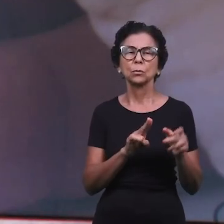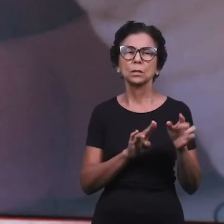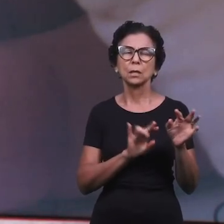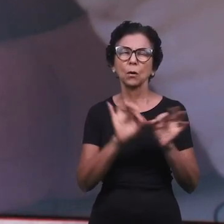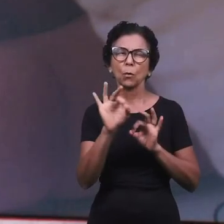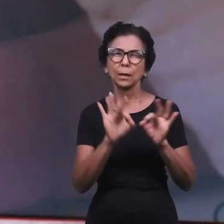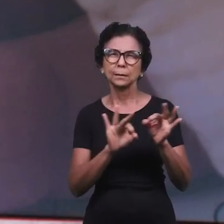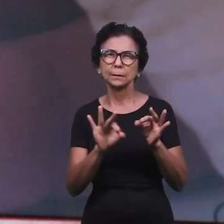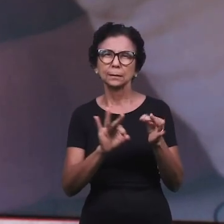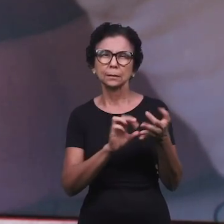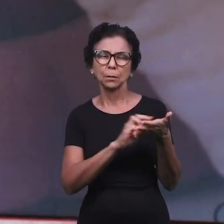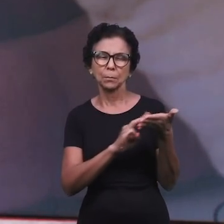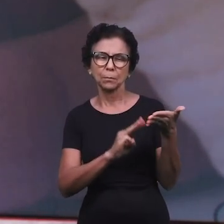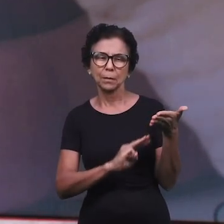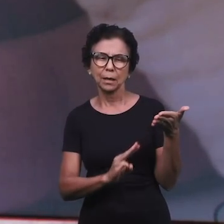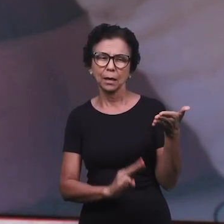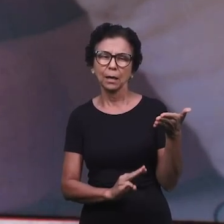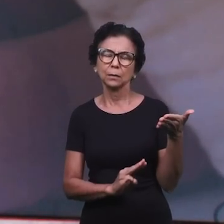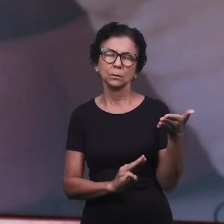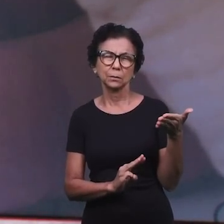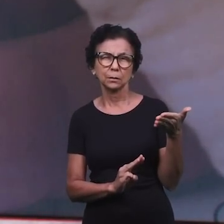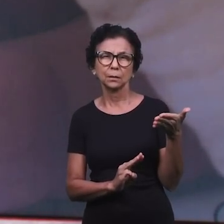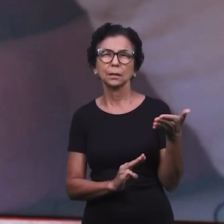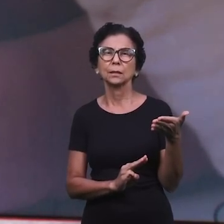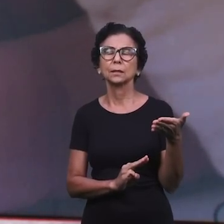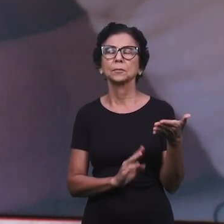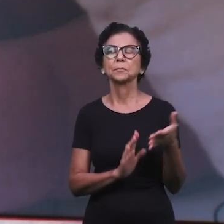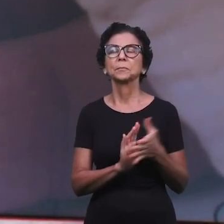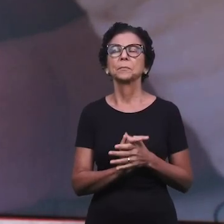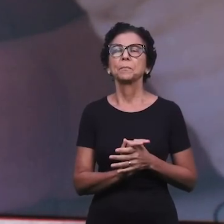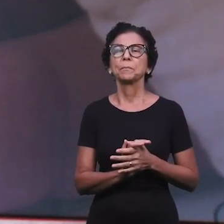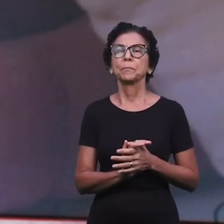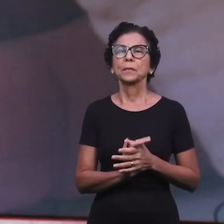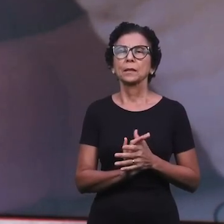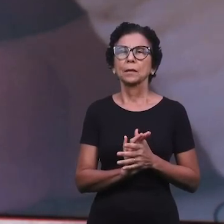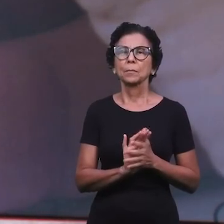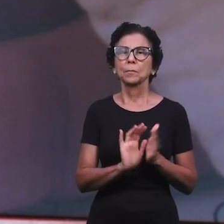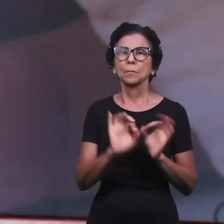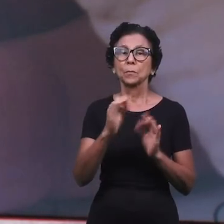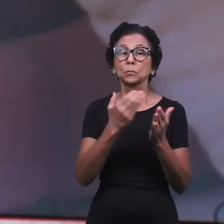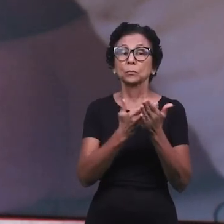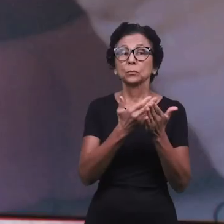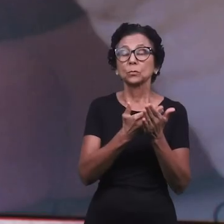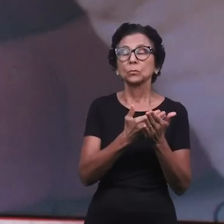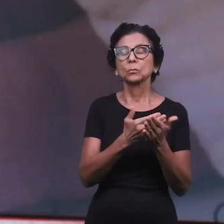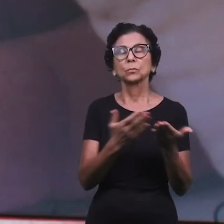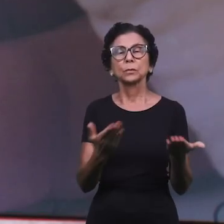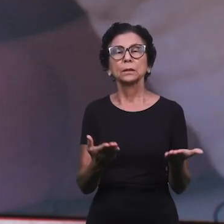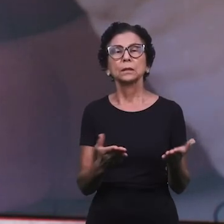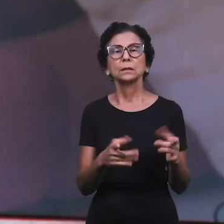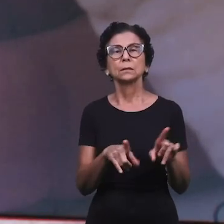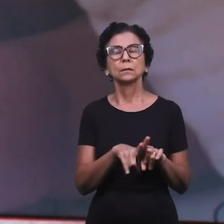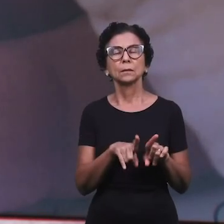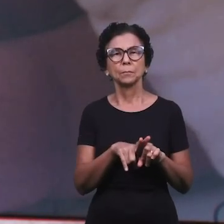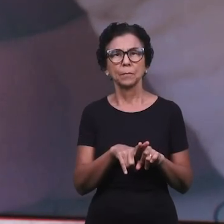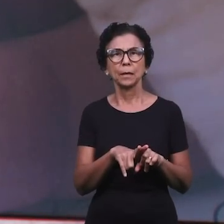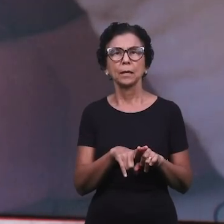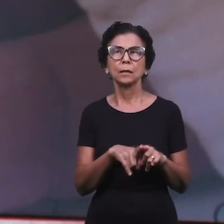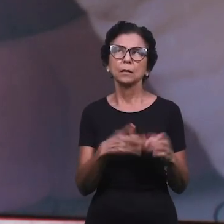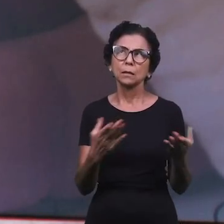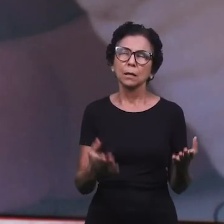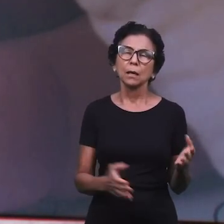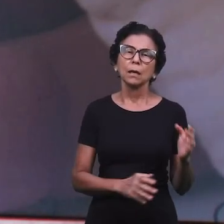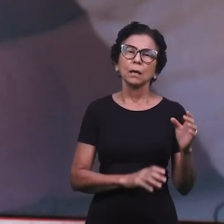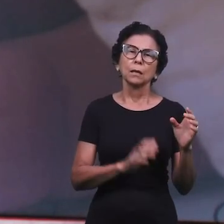organização para poder assim, montar assim, um bom plano de estudos, sabendo que é comum muitos concurseiros